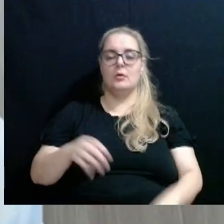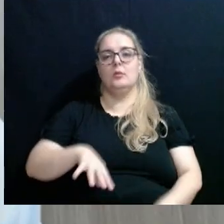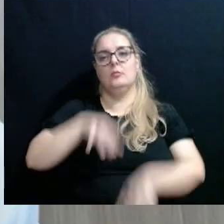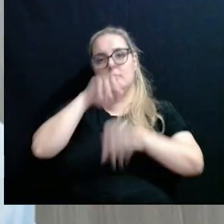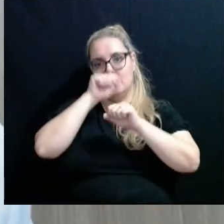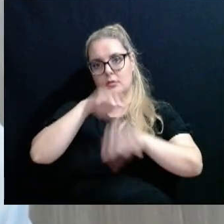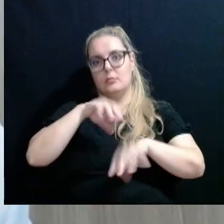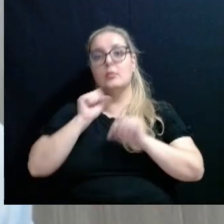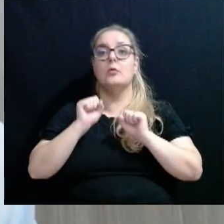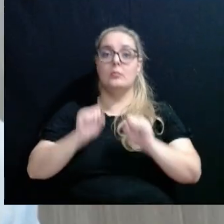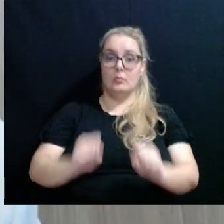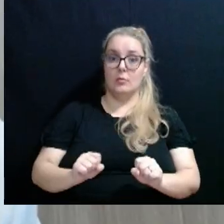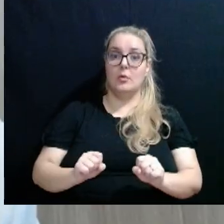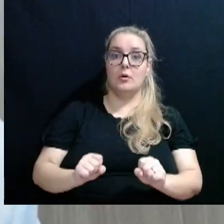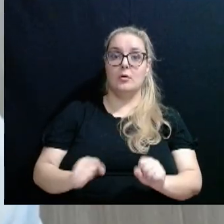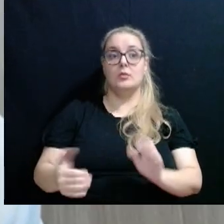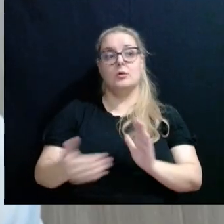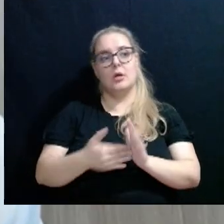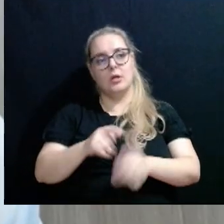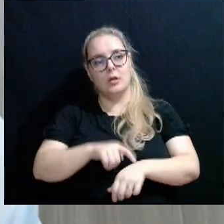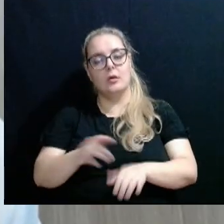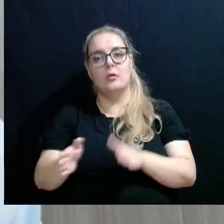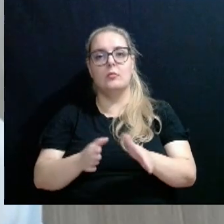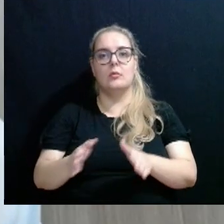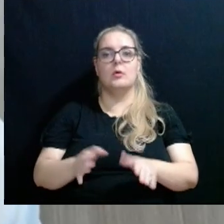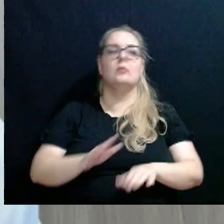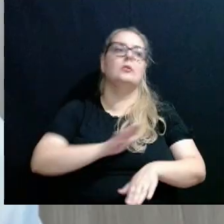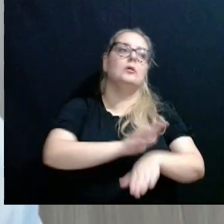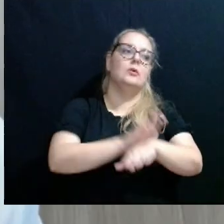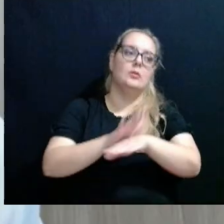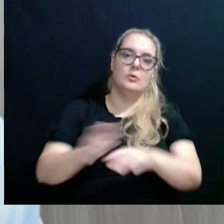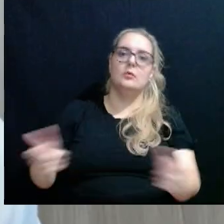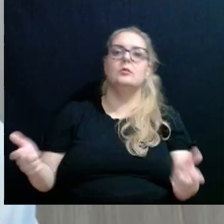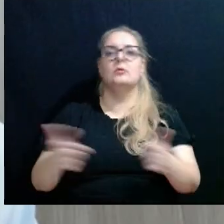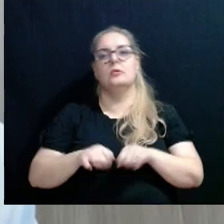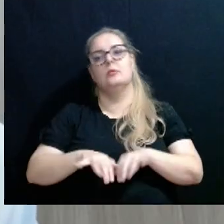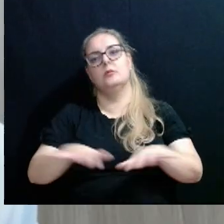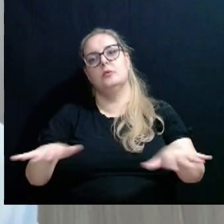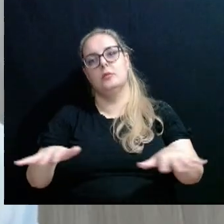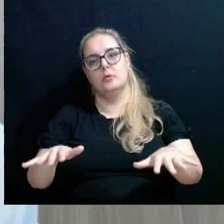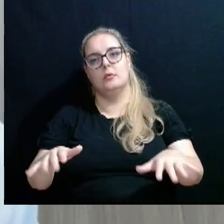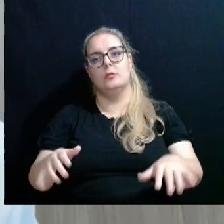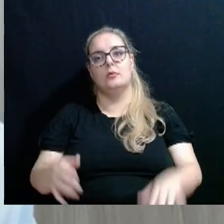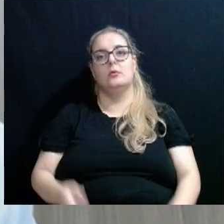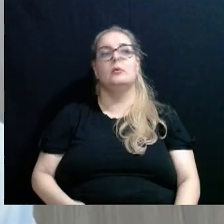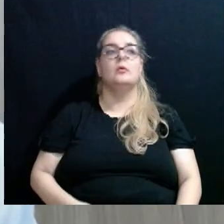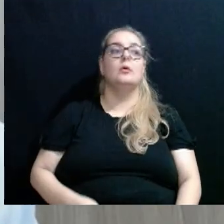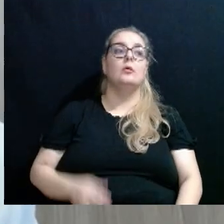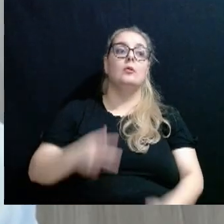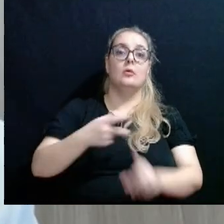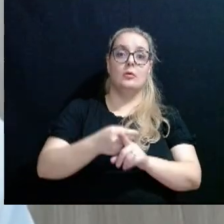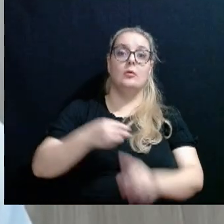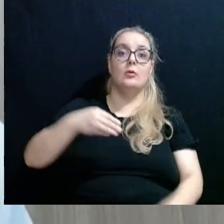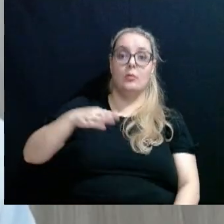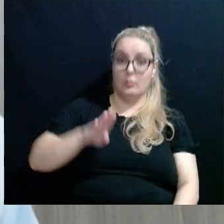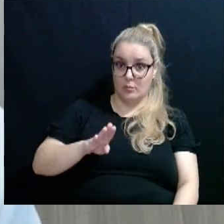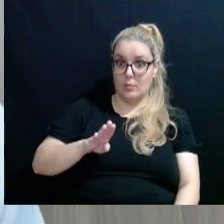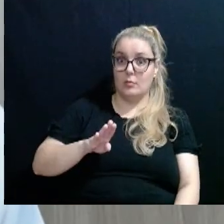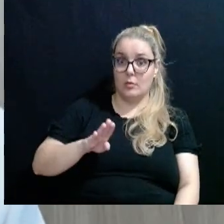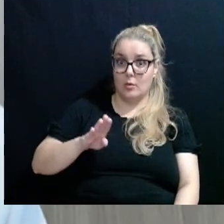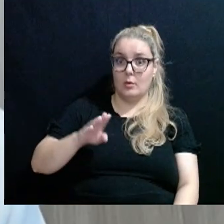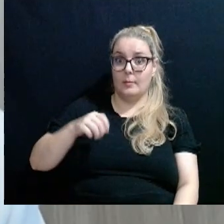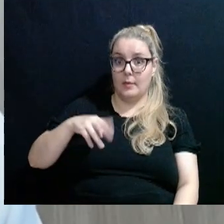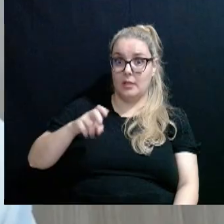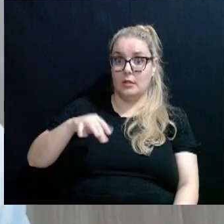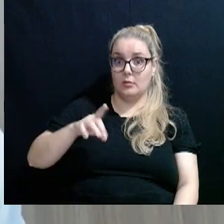transmitidas por via respiratória, que podem, até certo ponto, contribuir com a redução da transmissão do meningococo B. E uma